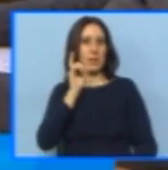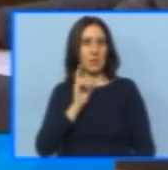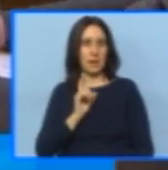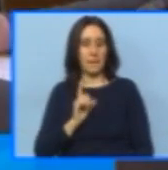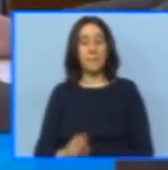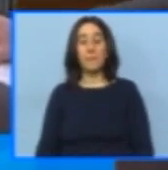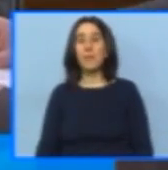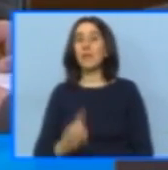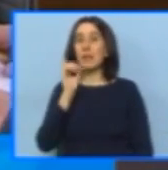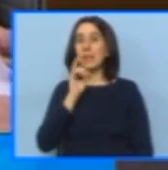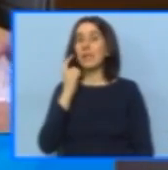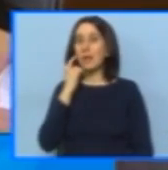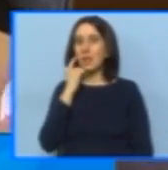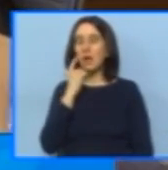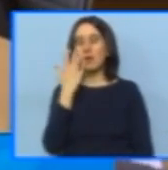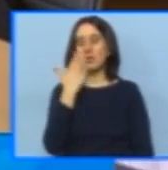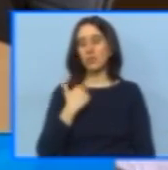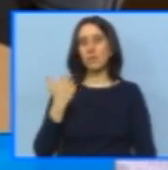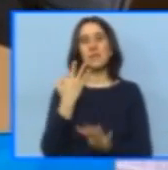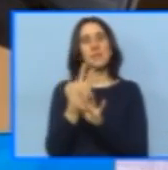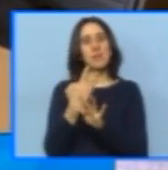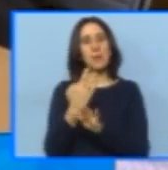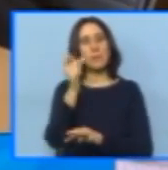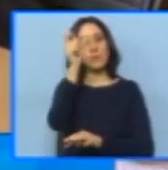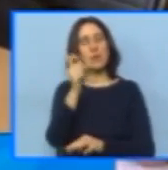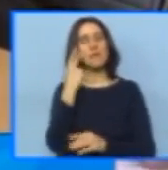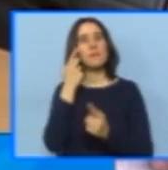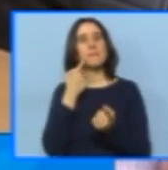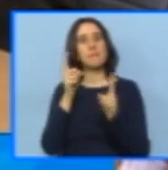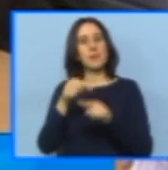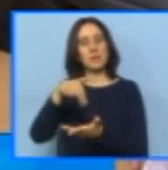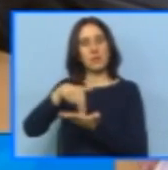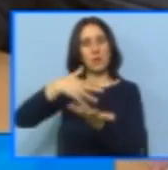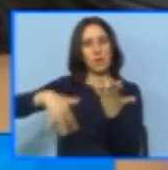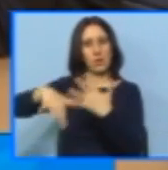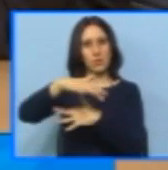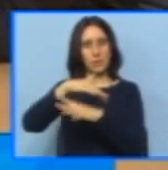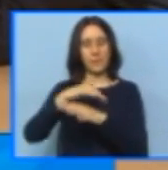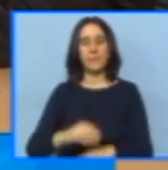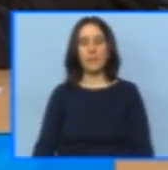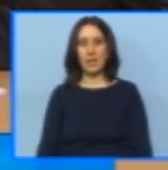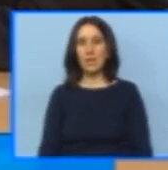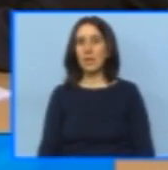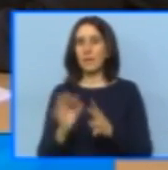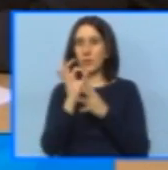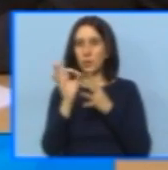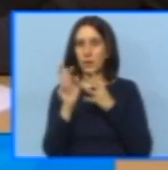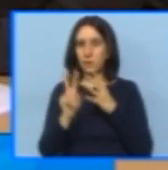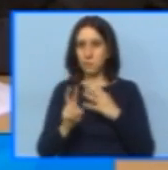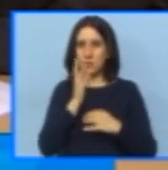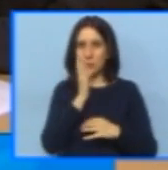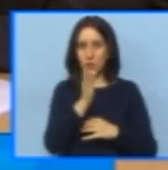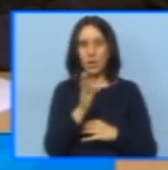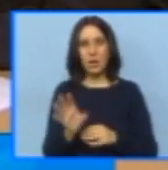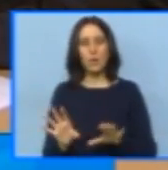chamados a celebrar a presença do ressuscitado entre nós. Um segundo aspecto é o aspecto que fez referência, a comunidade que está fechada sobre